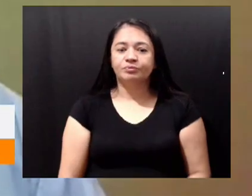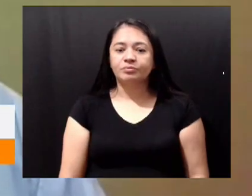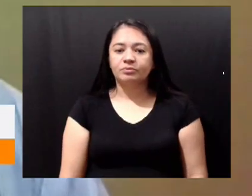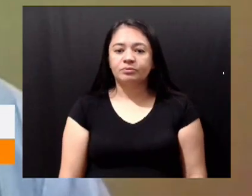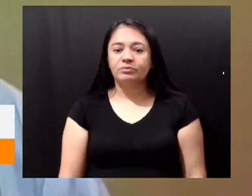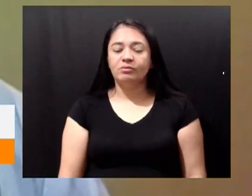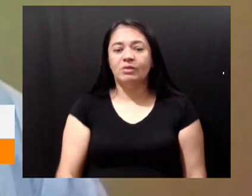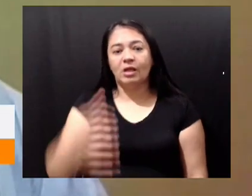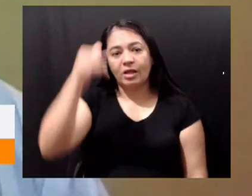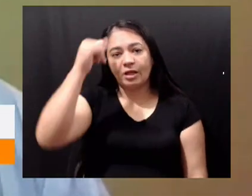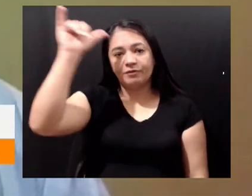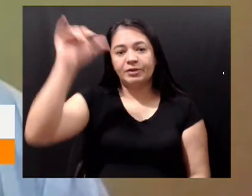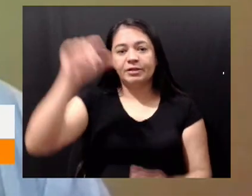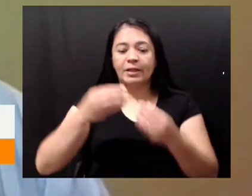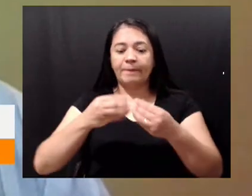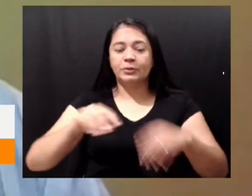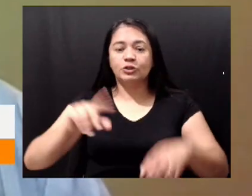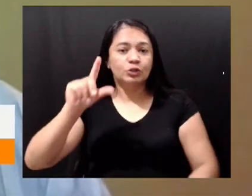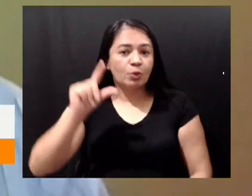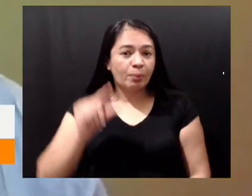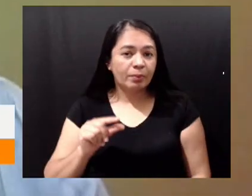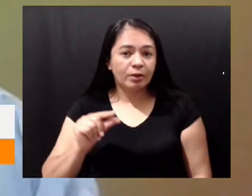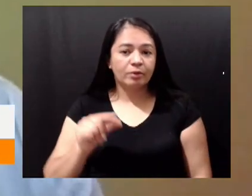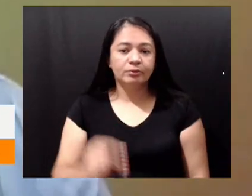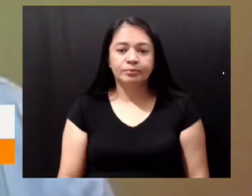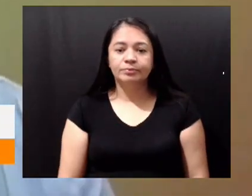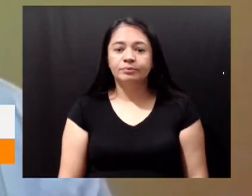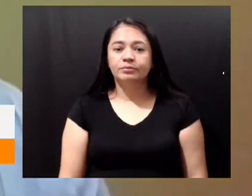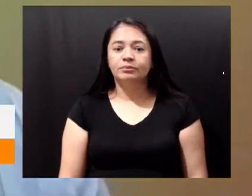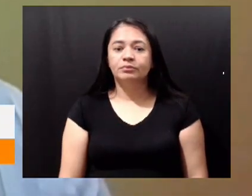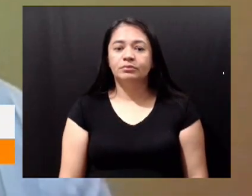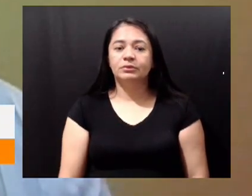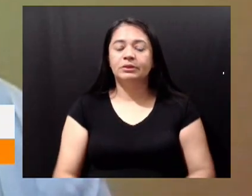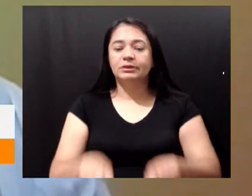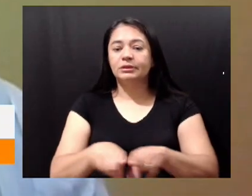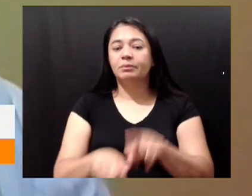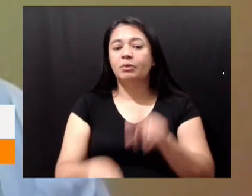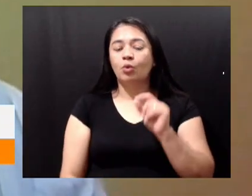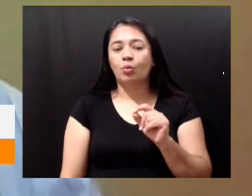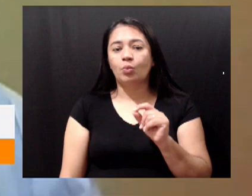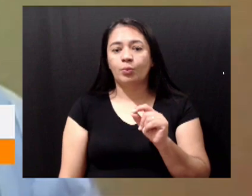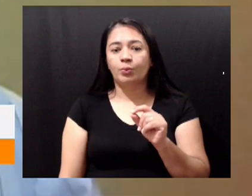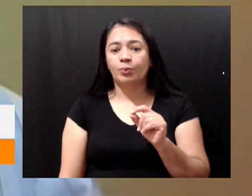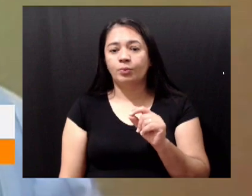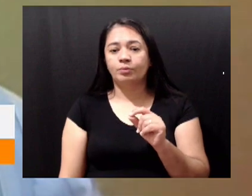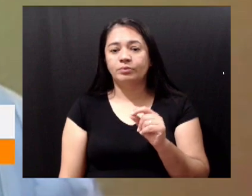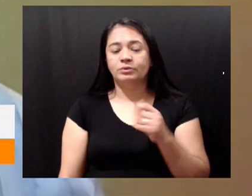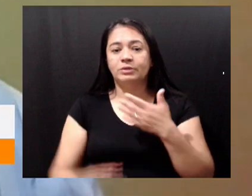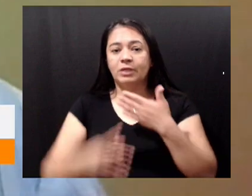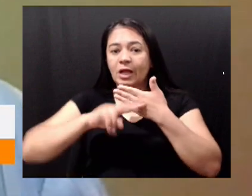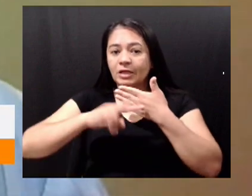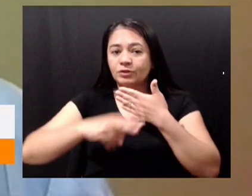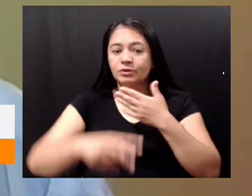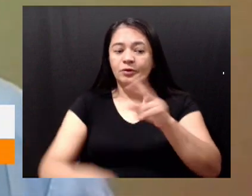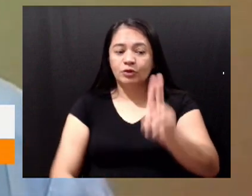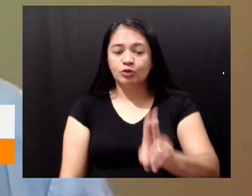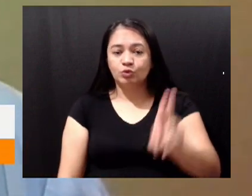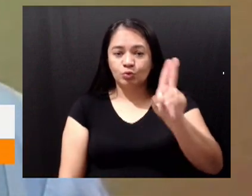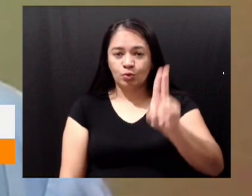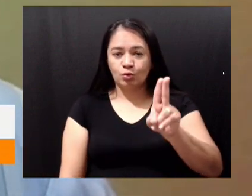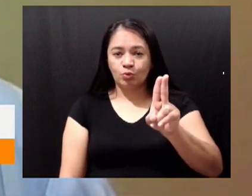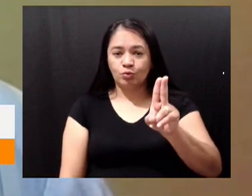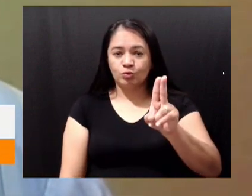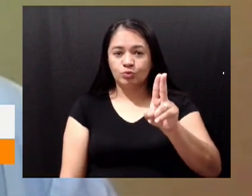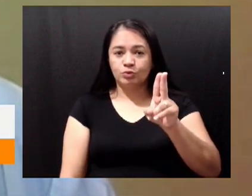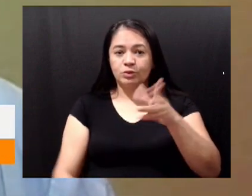paciente. E, e também a questão das consequências do uso, desde quando ele entra no organismo,